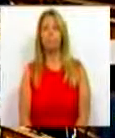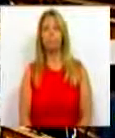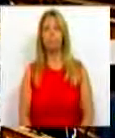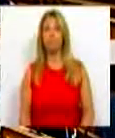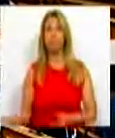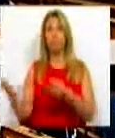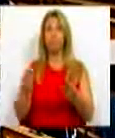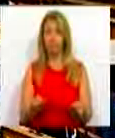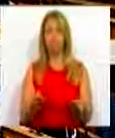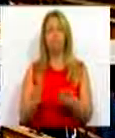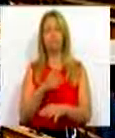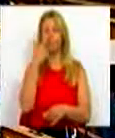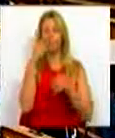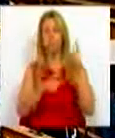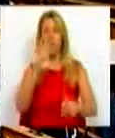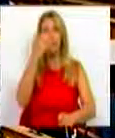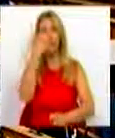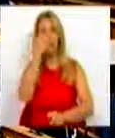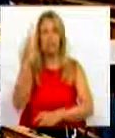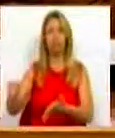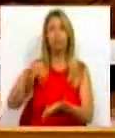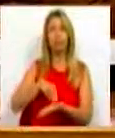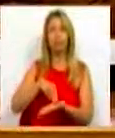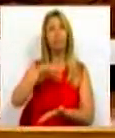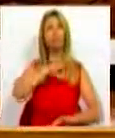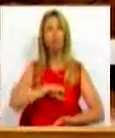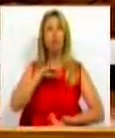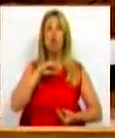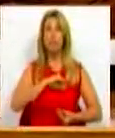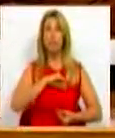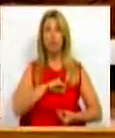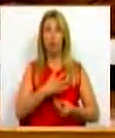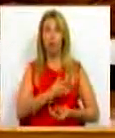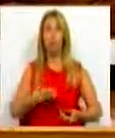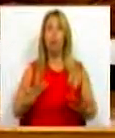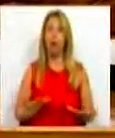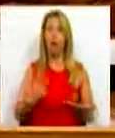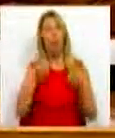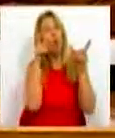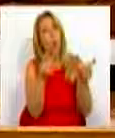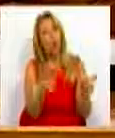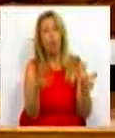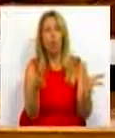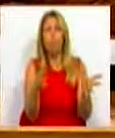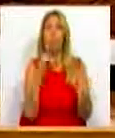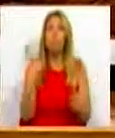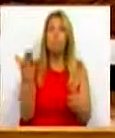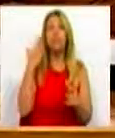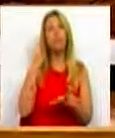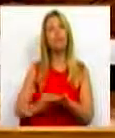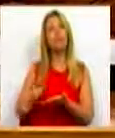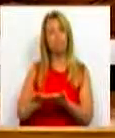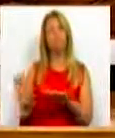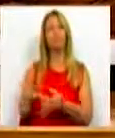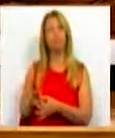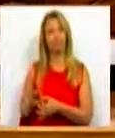A apresentação quinzenal das pessoas a receber subsídio de desemprego é um mecanismo de controlo, mas em muitos casos é um mecanismo, sobretudo administrativo, que não